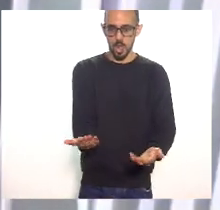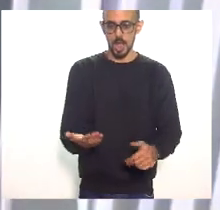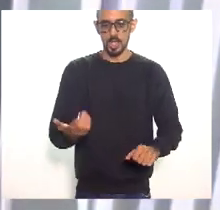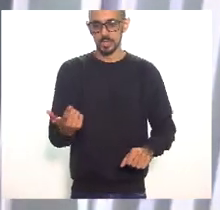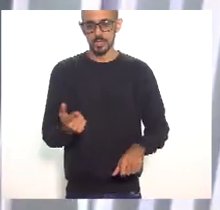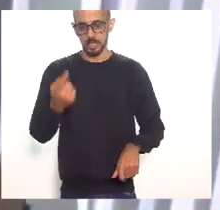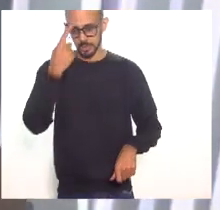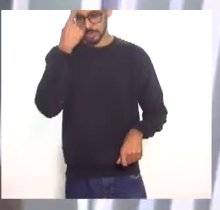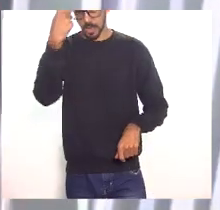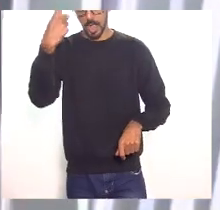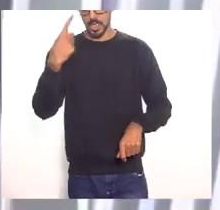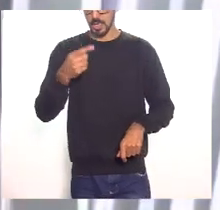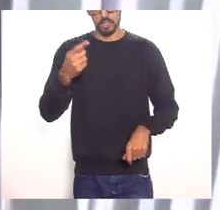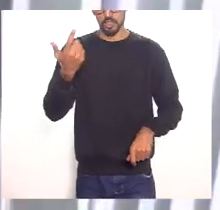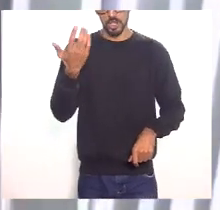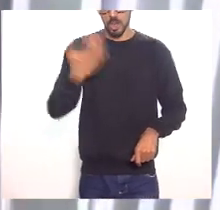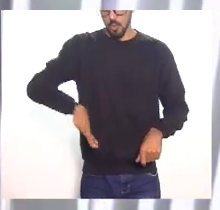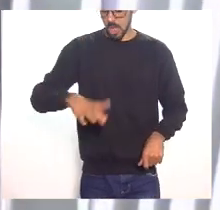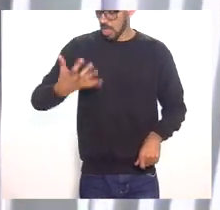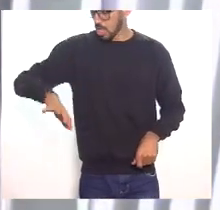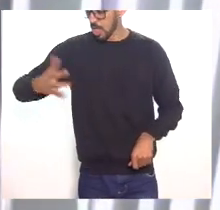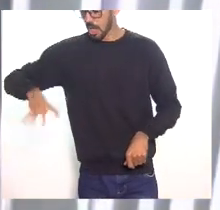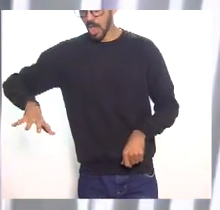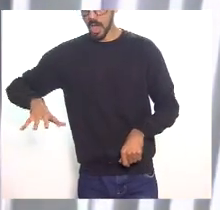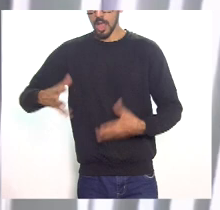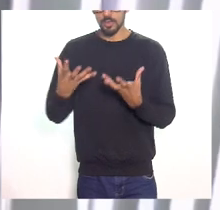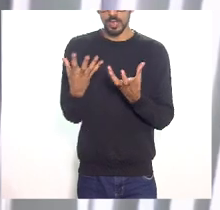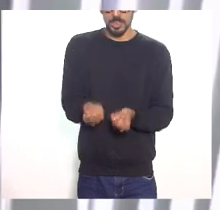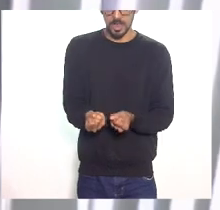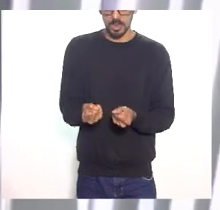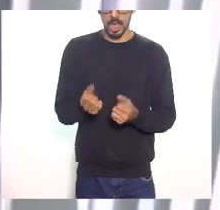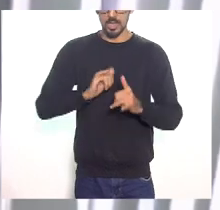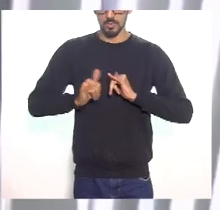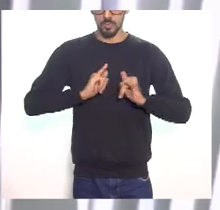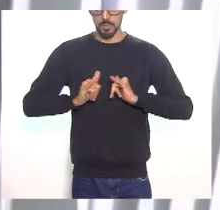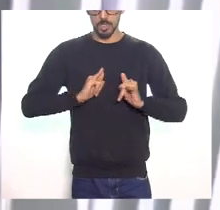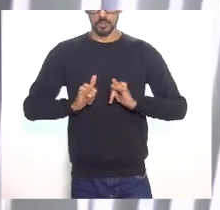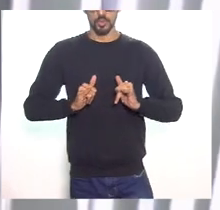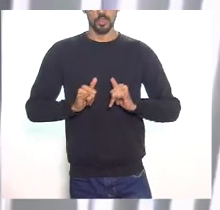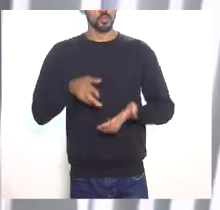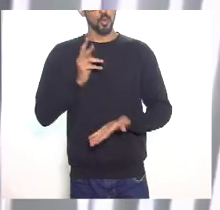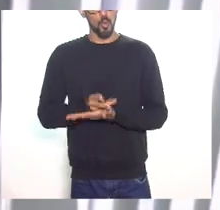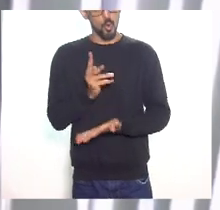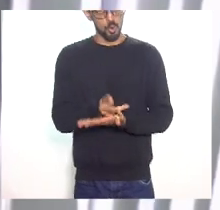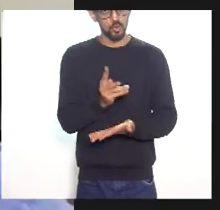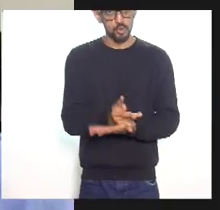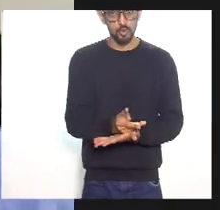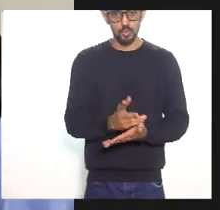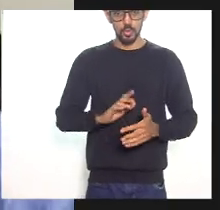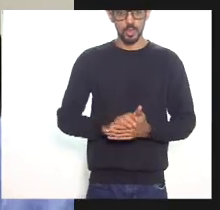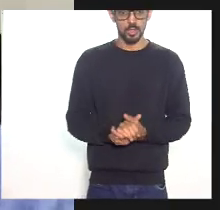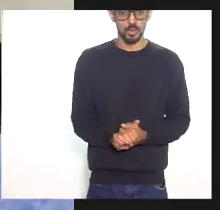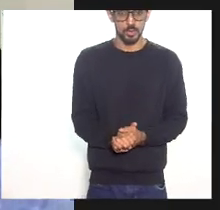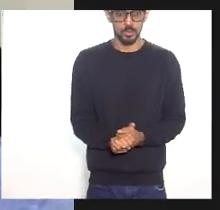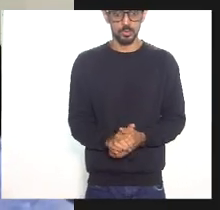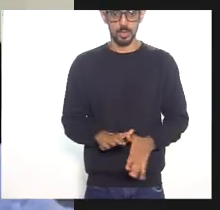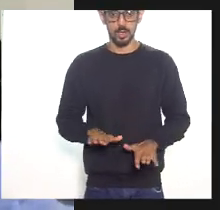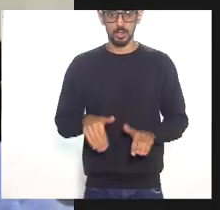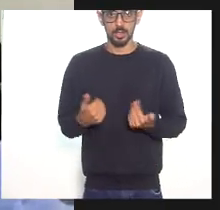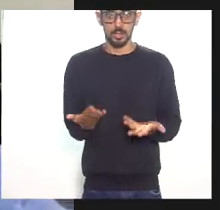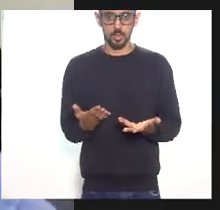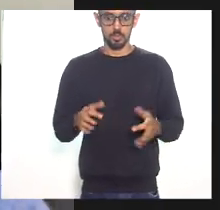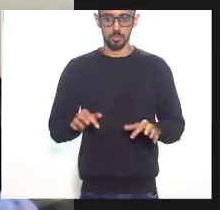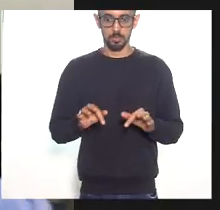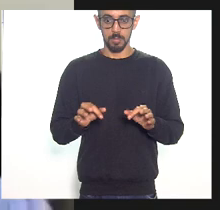apagamento da história se reproduzem, se atualizam, se modernizam e seguem em vigor, como no debate que a gente fez. Permite uma parte, Valdec? Para concluir,